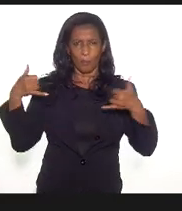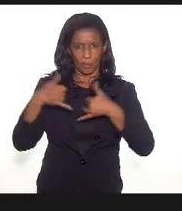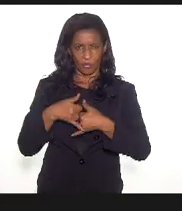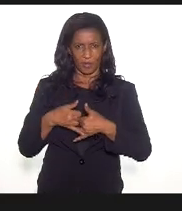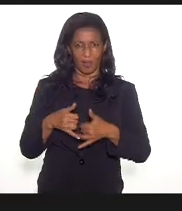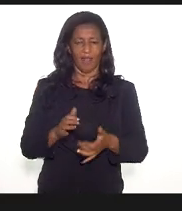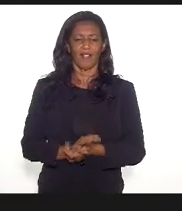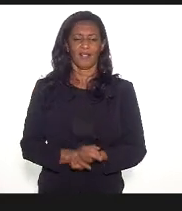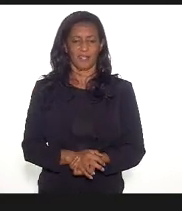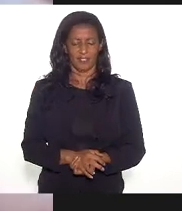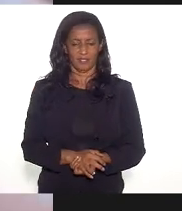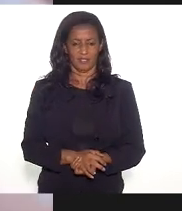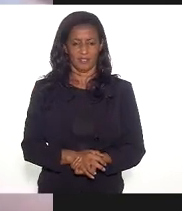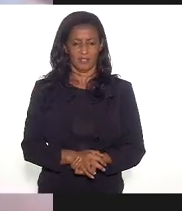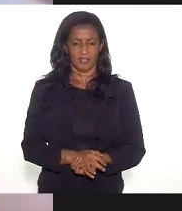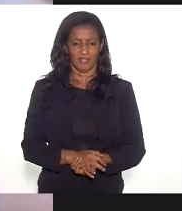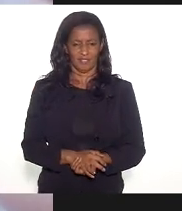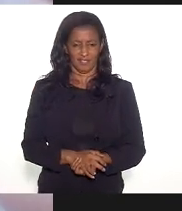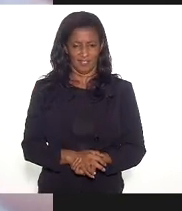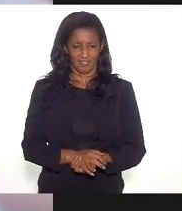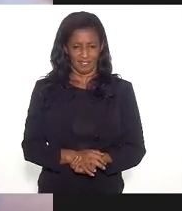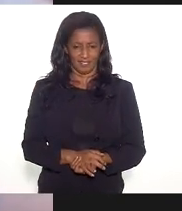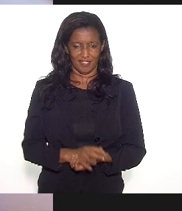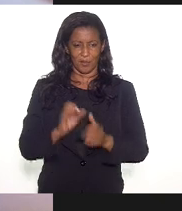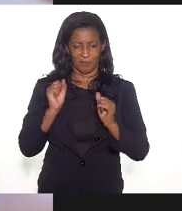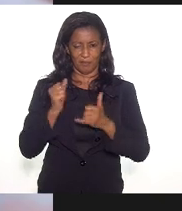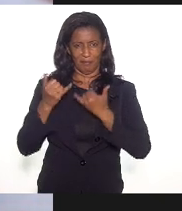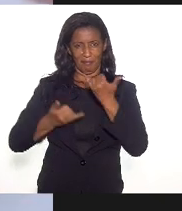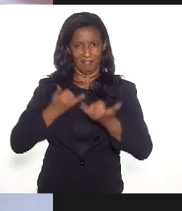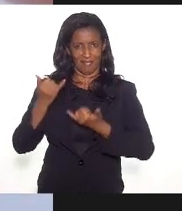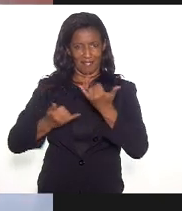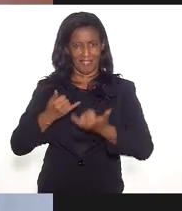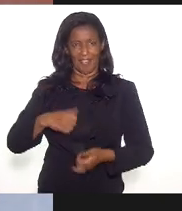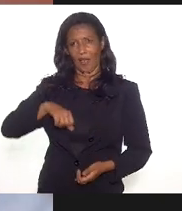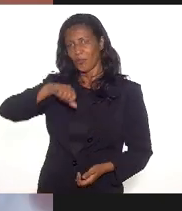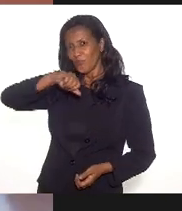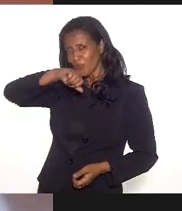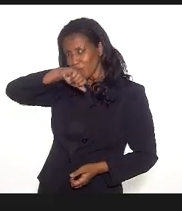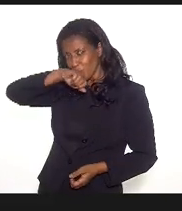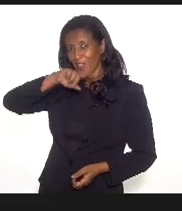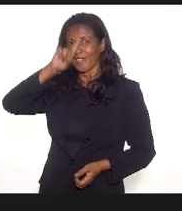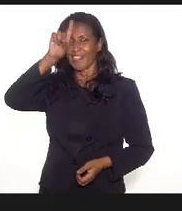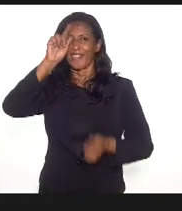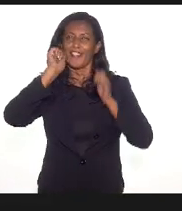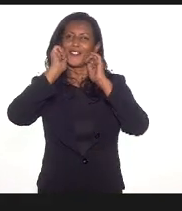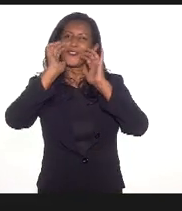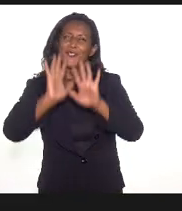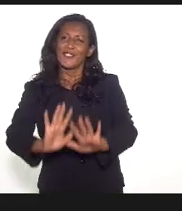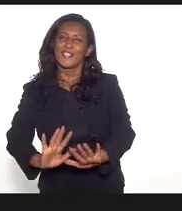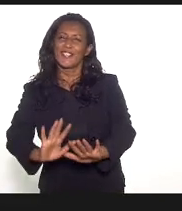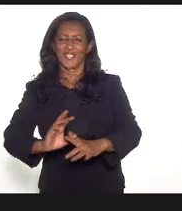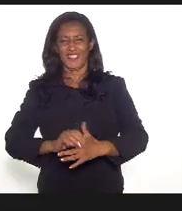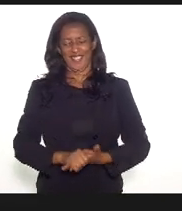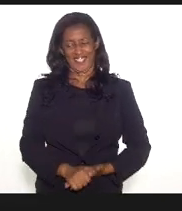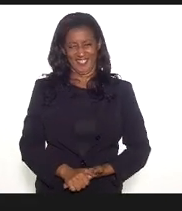você? Pode. Me desconta aí. Então, pode. A benção, Tia Ju. Deus te abençoe.